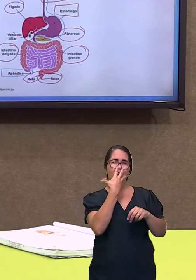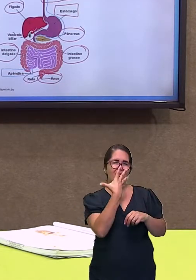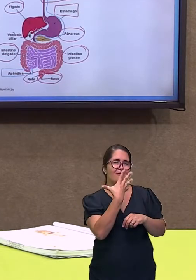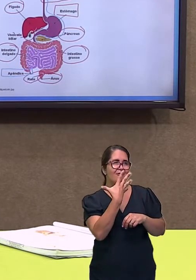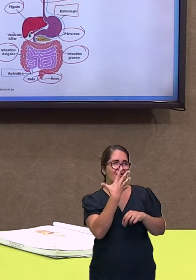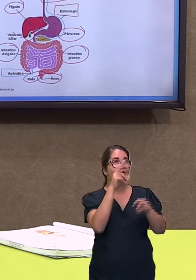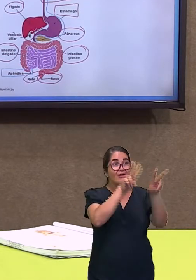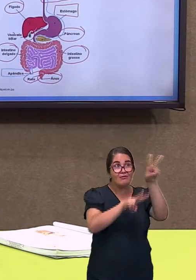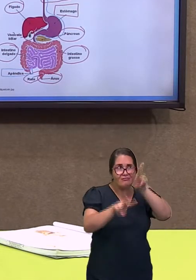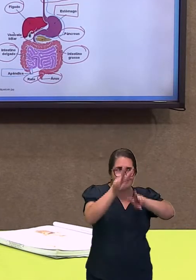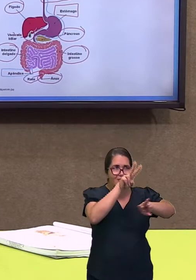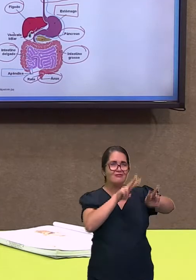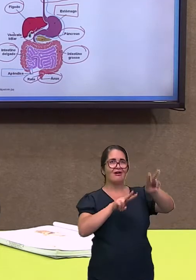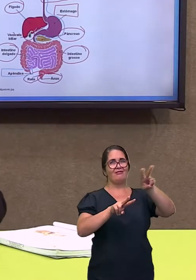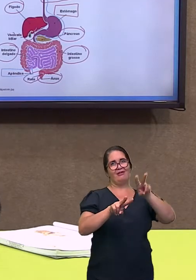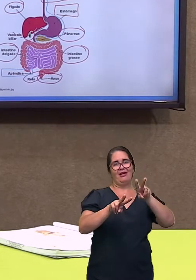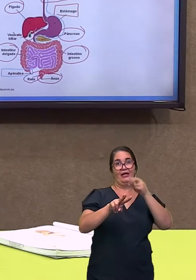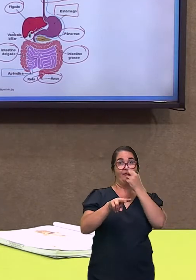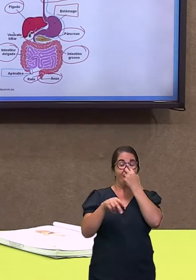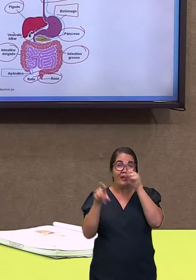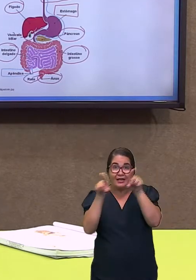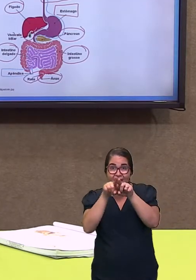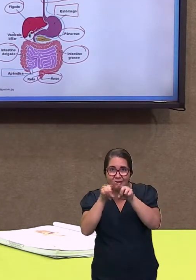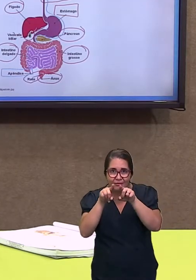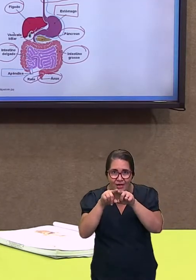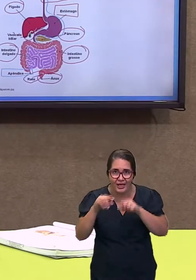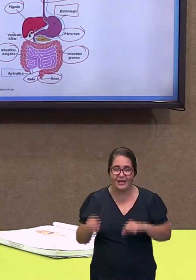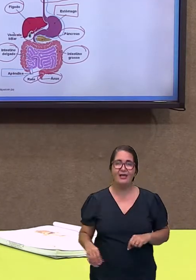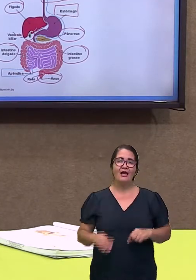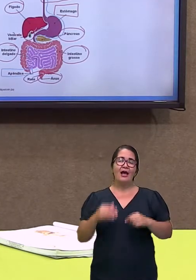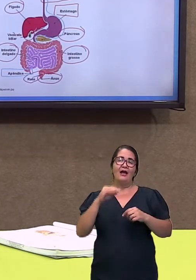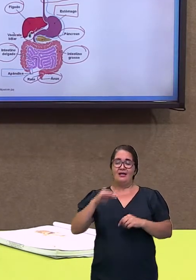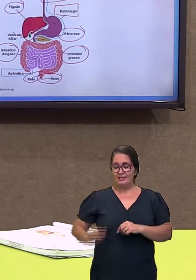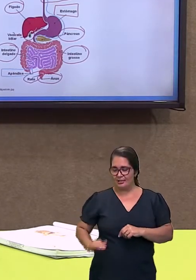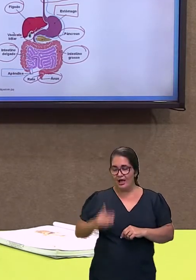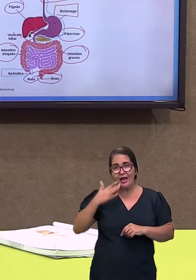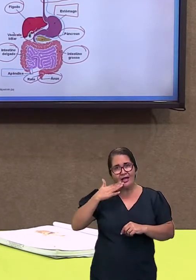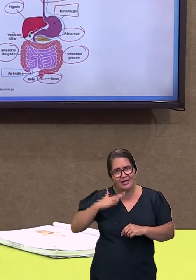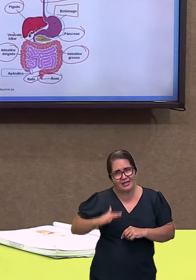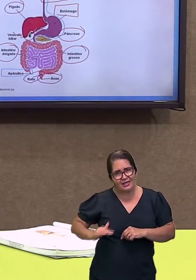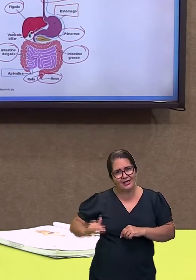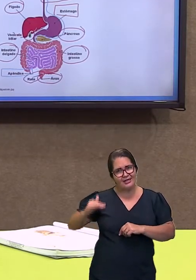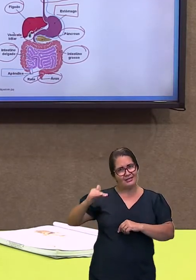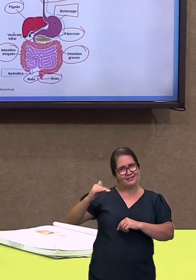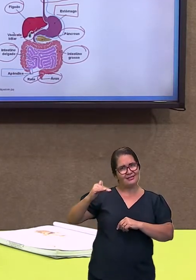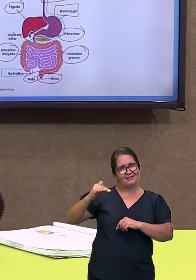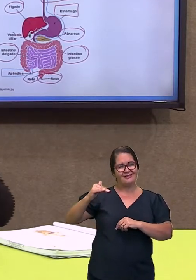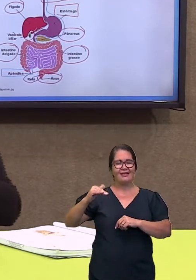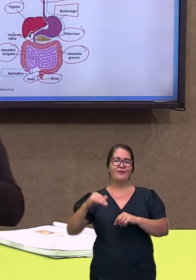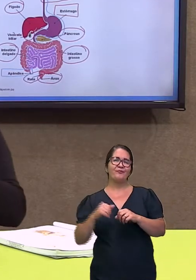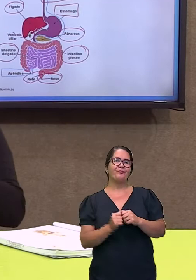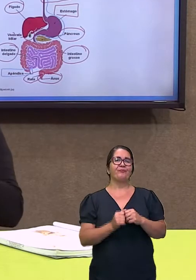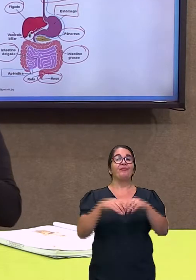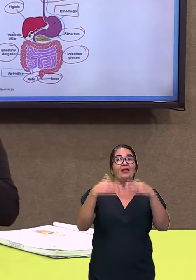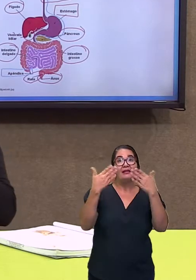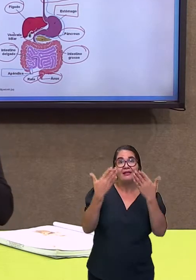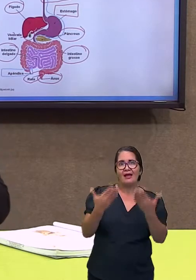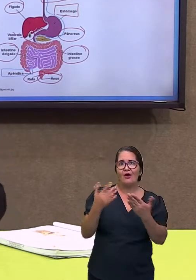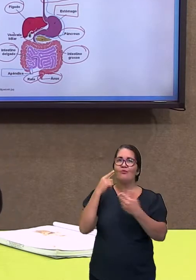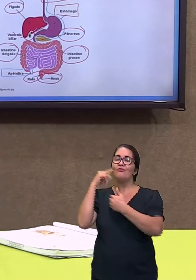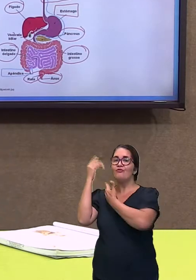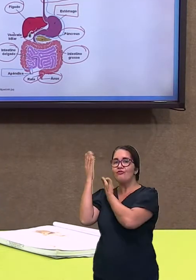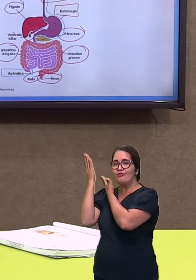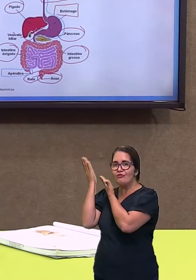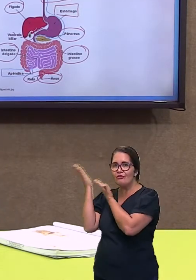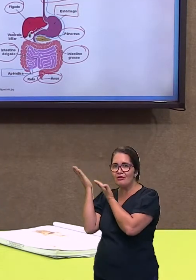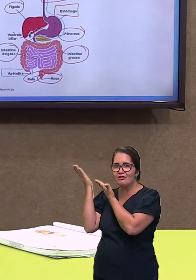né, dos pequenininhos, que não têm acesso a este material ainda. Bom, fizemos aí ali uma entrada,